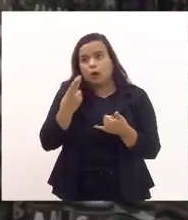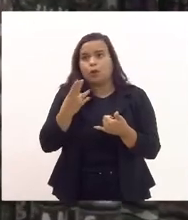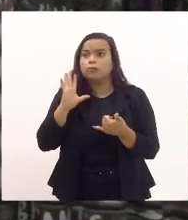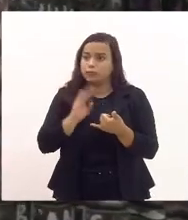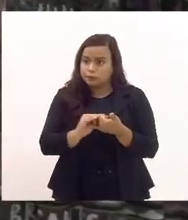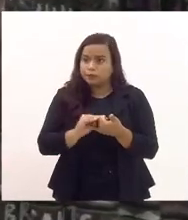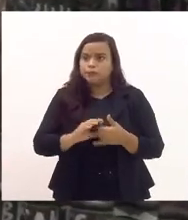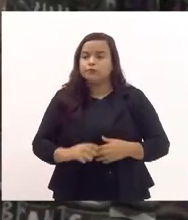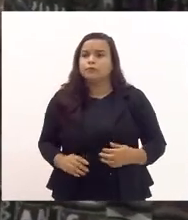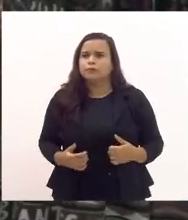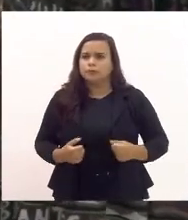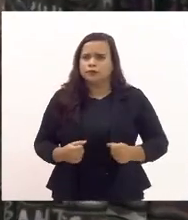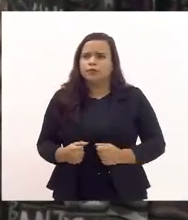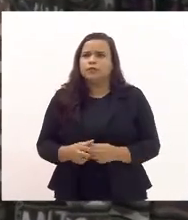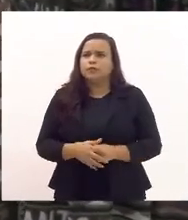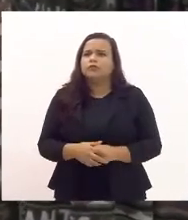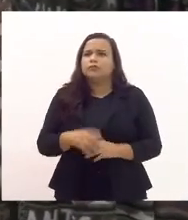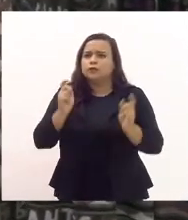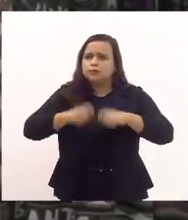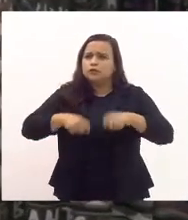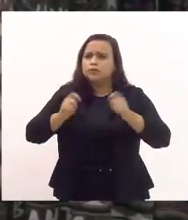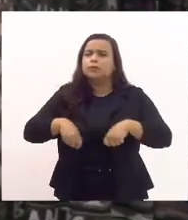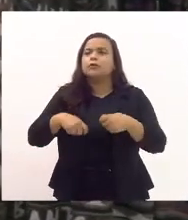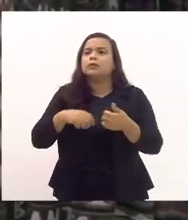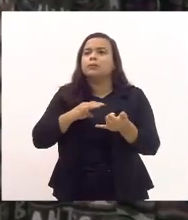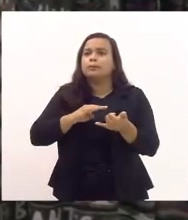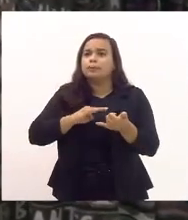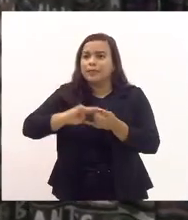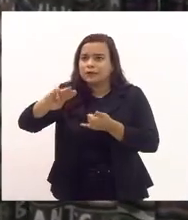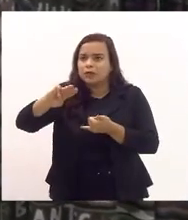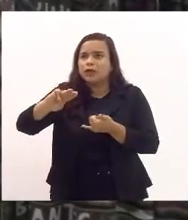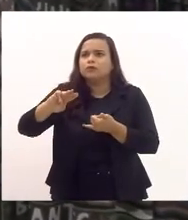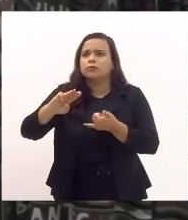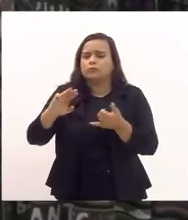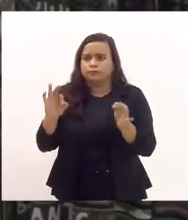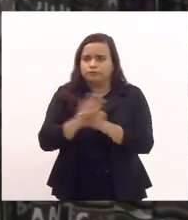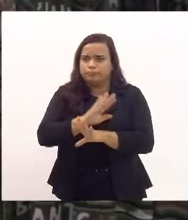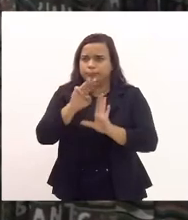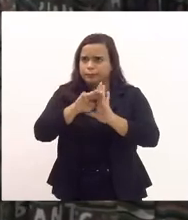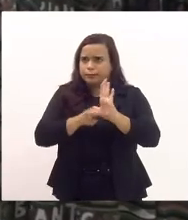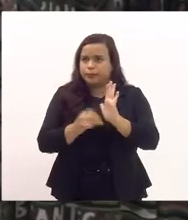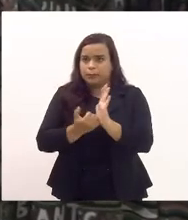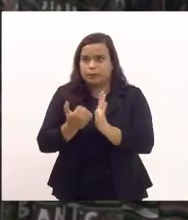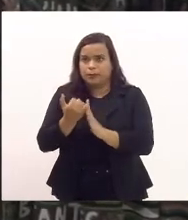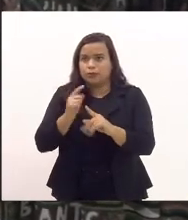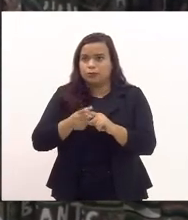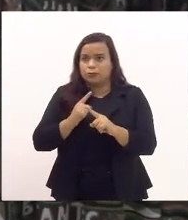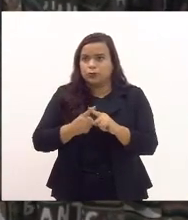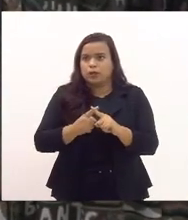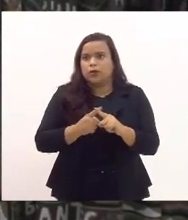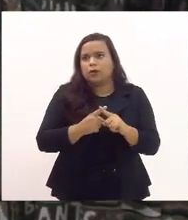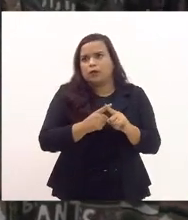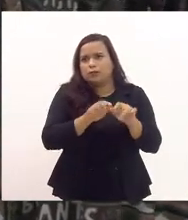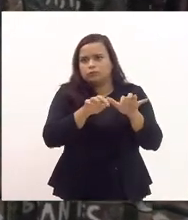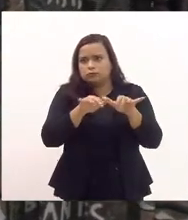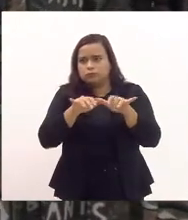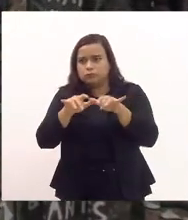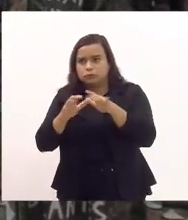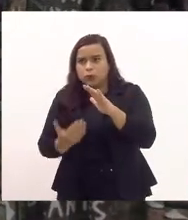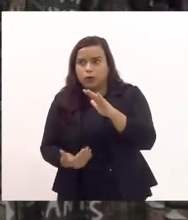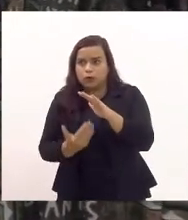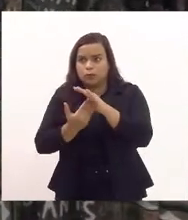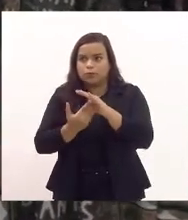desligado possibilita mensagens mais completas pois o limite máximo de caracteres da mensagem é